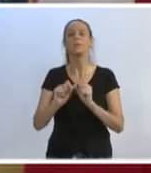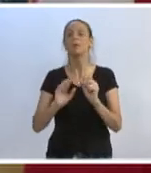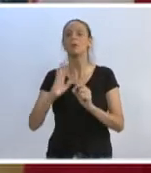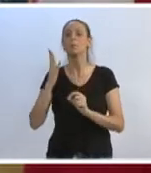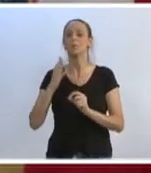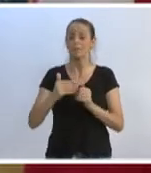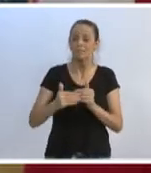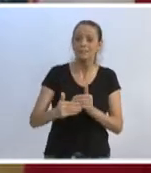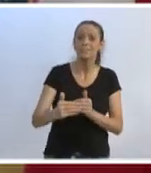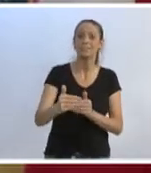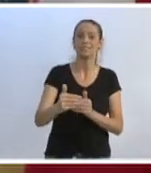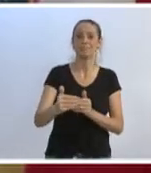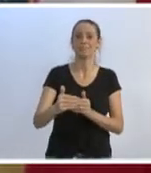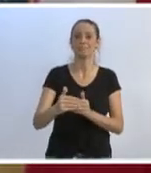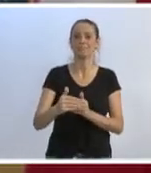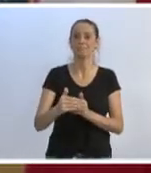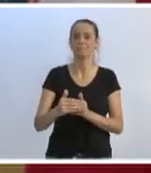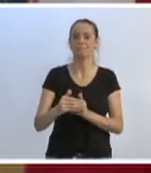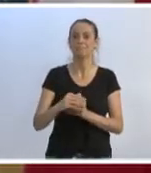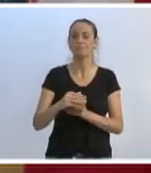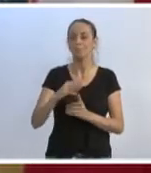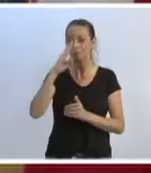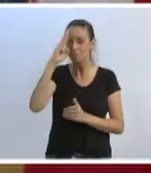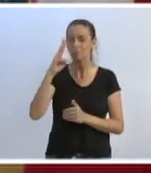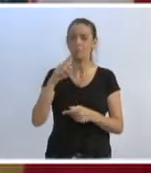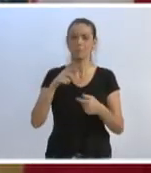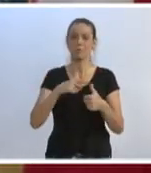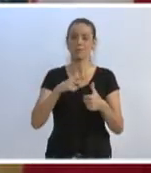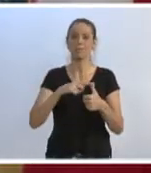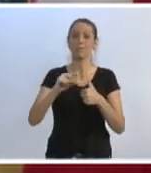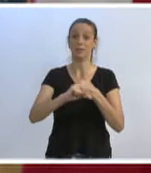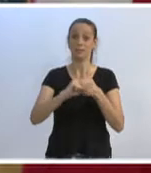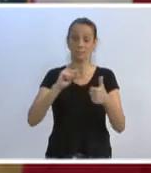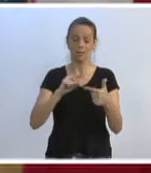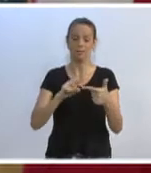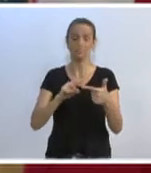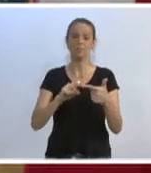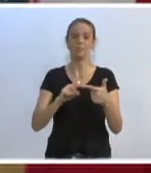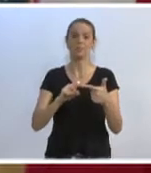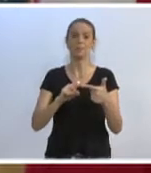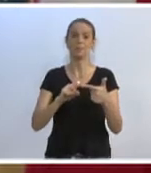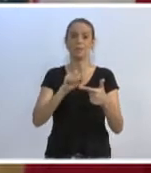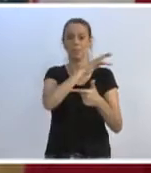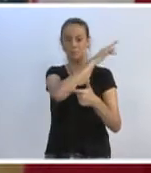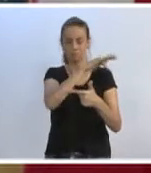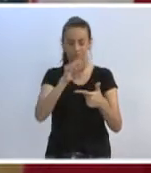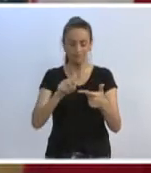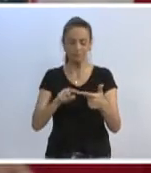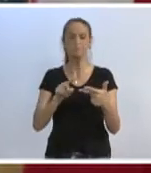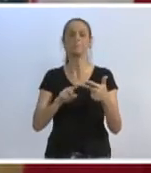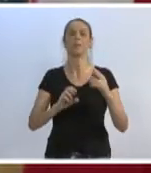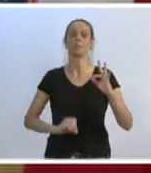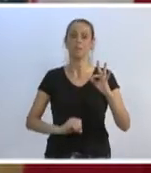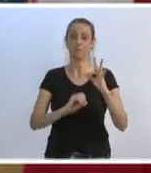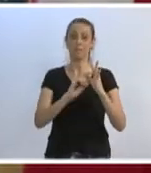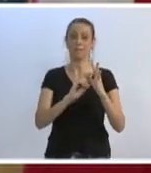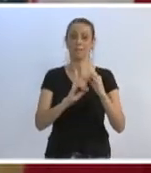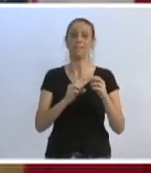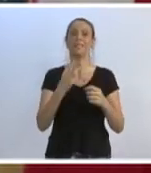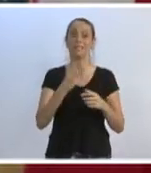daqui para frente principalmente nas regiões além do tripé fortaleza e fidelis quero aproveitar também